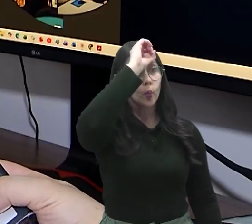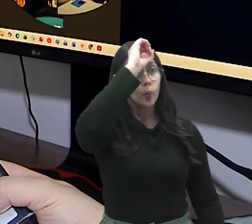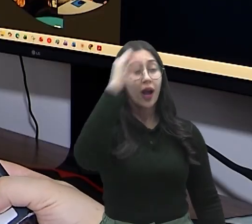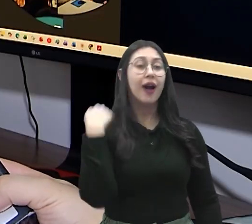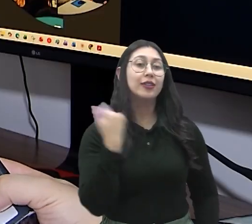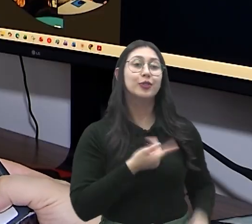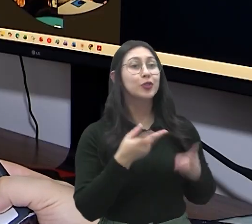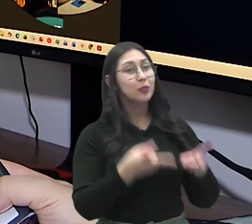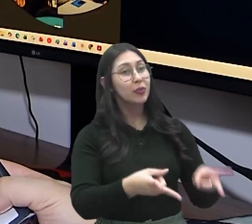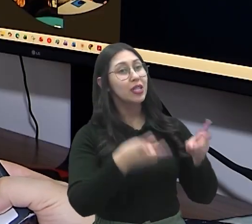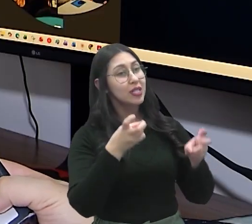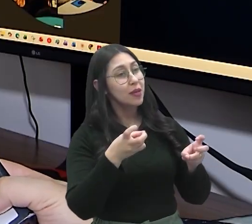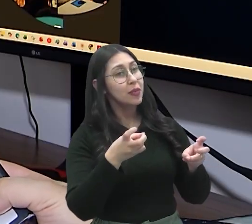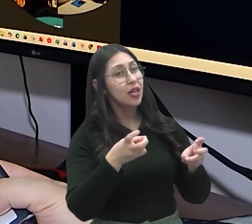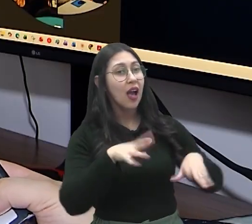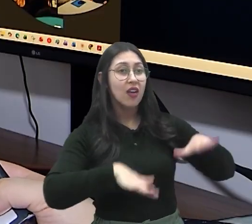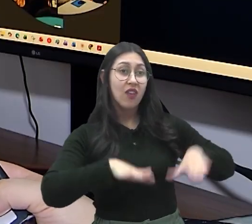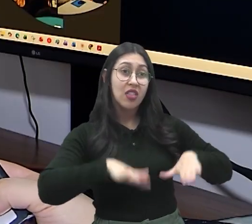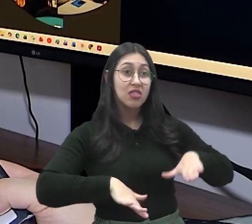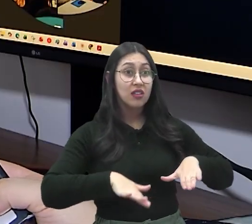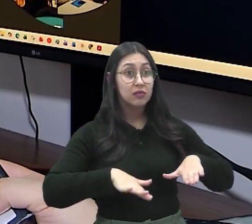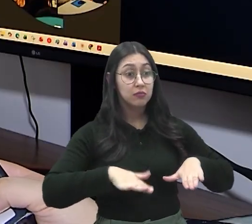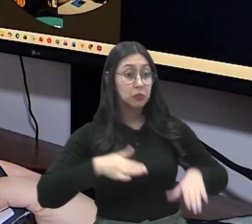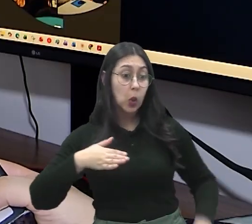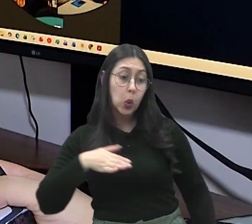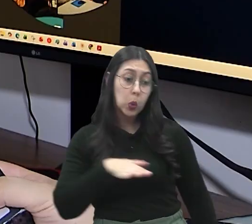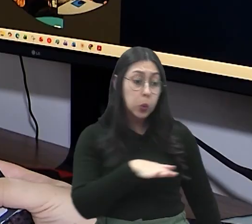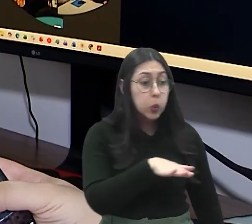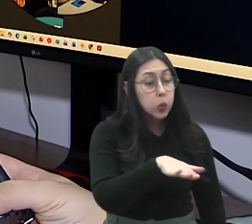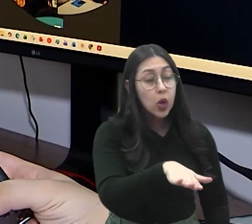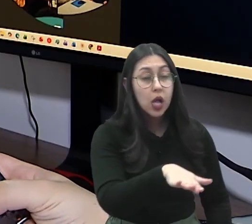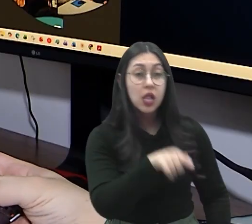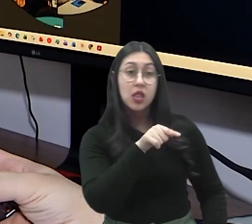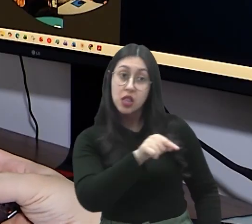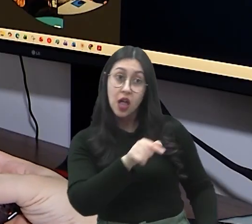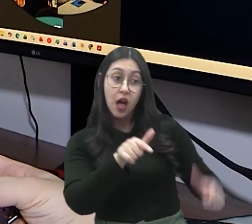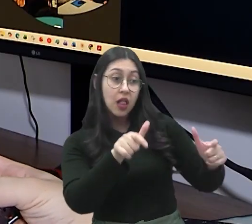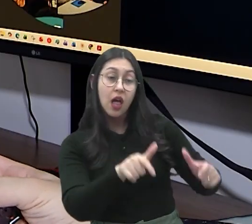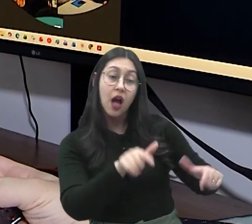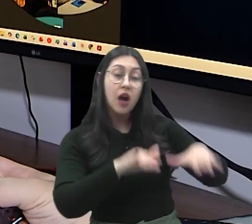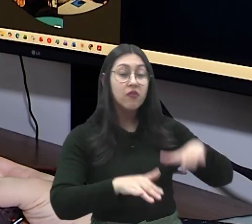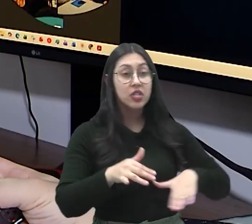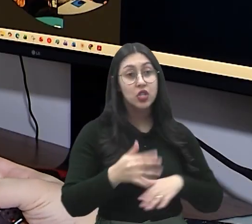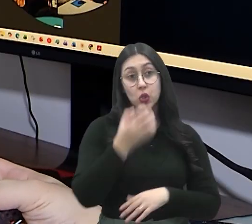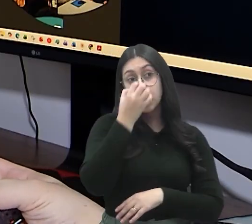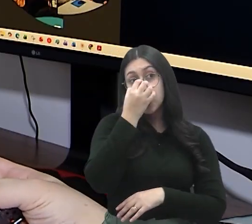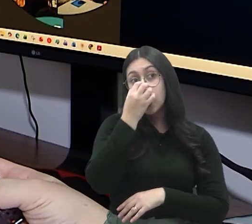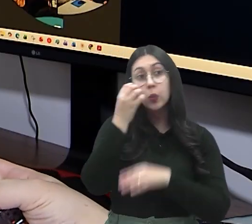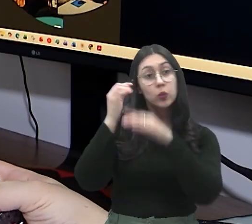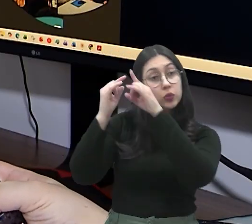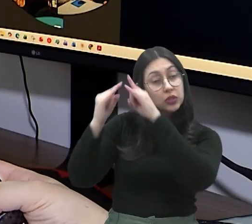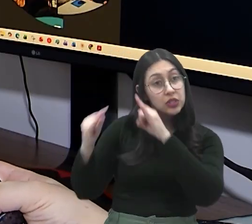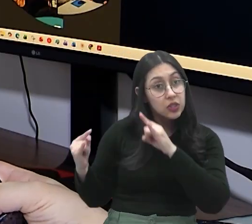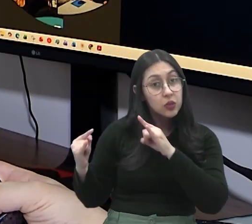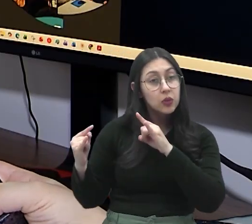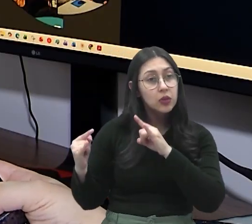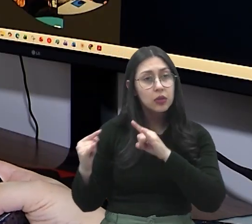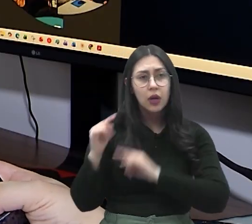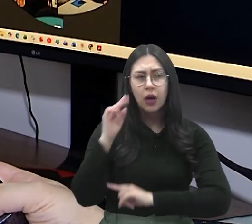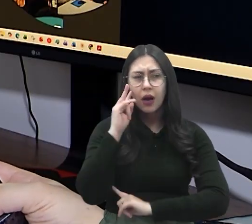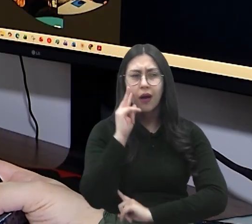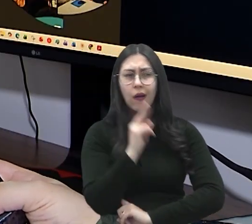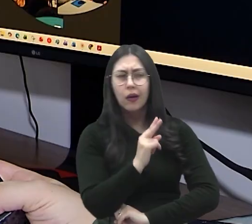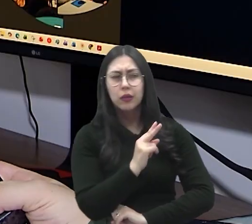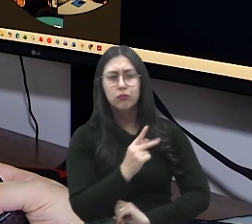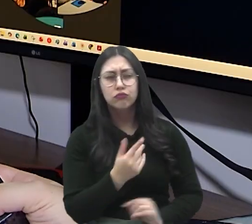entenda, o que a gente percebe? É a pessoa ver você lá na vaga de um supermercado, por exemplo, de um circo, de algum local,